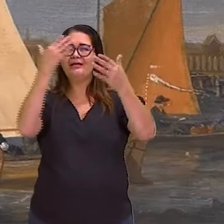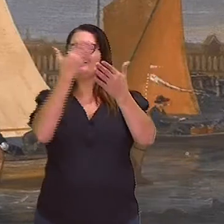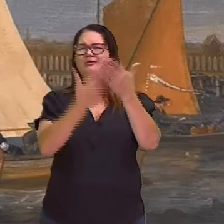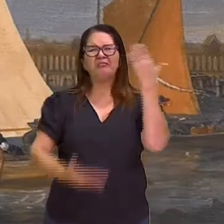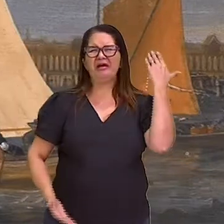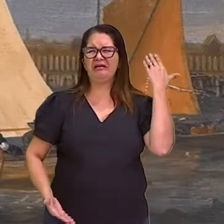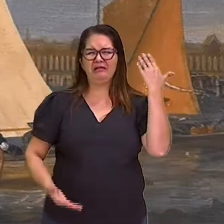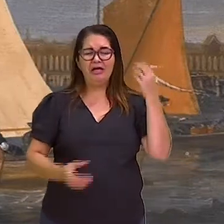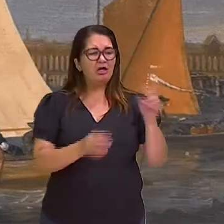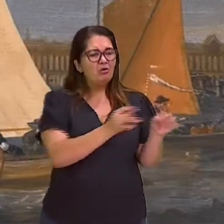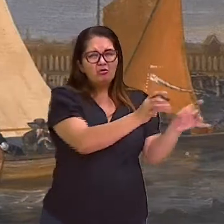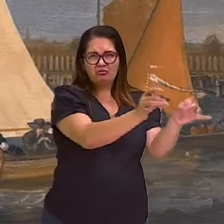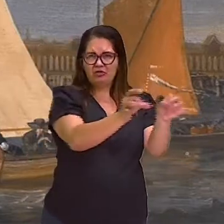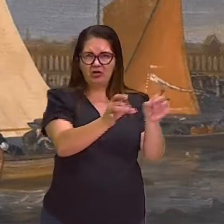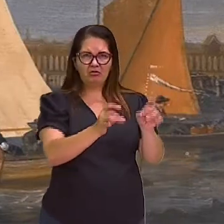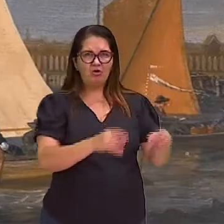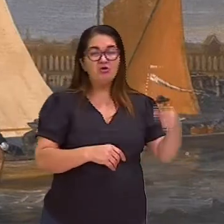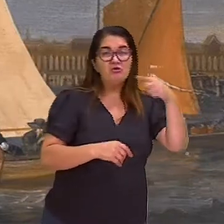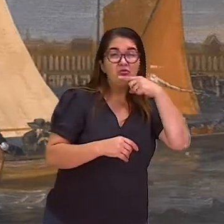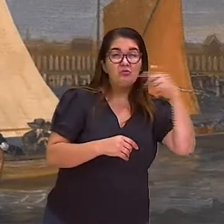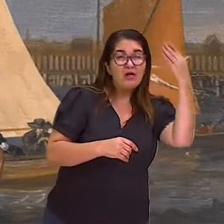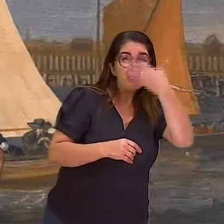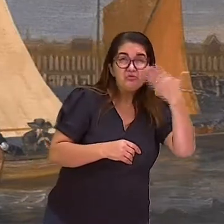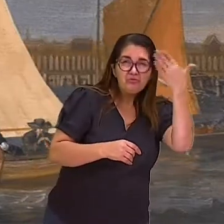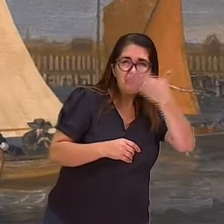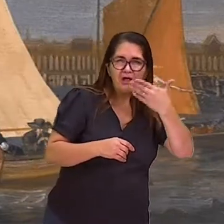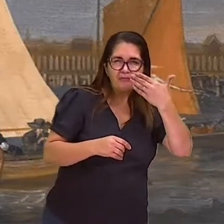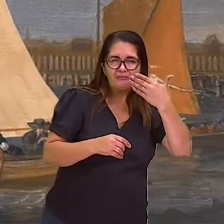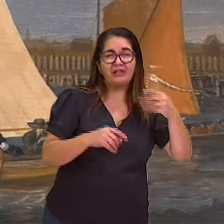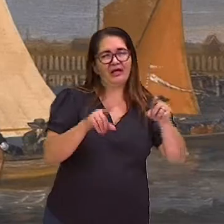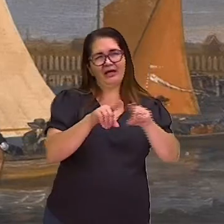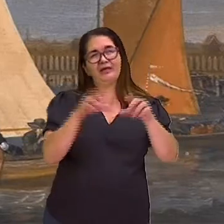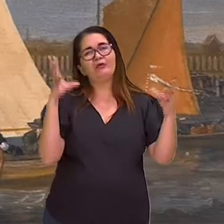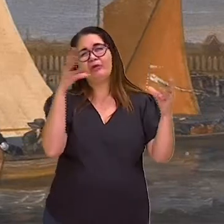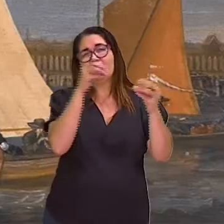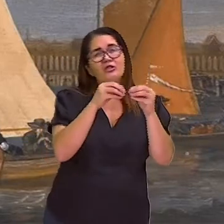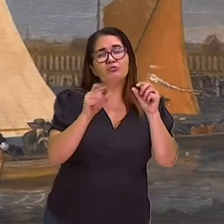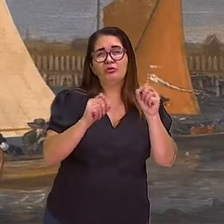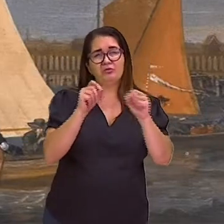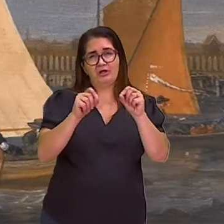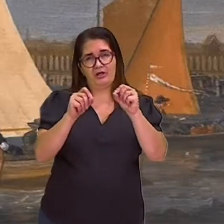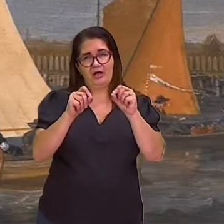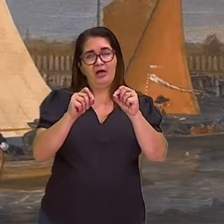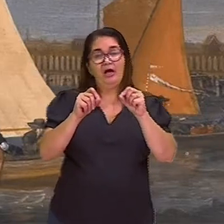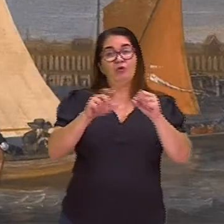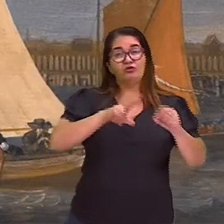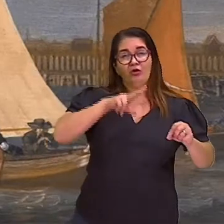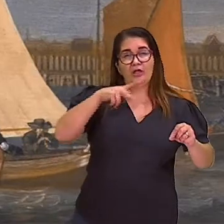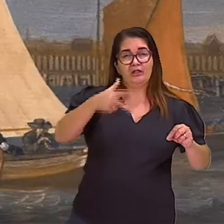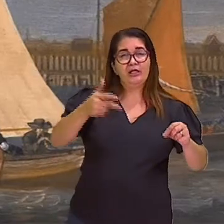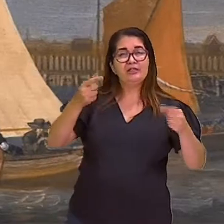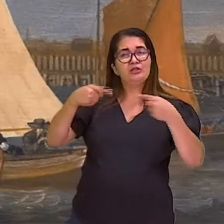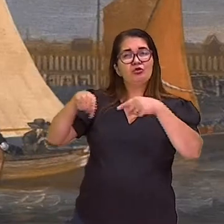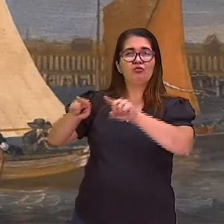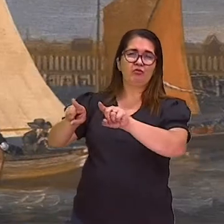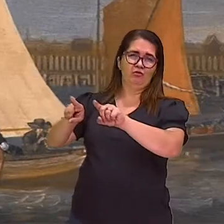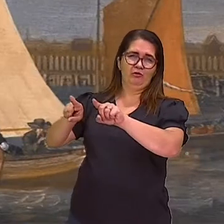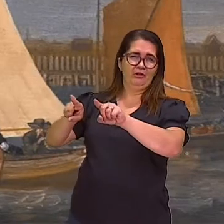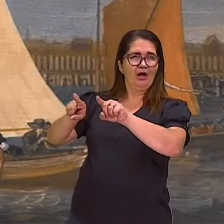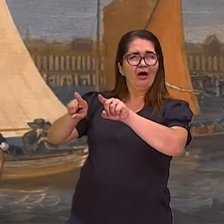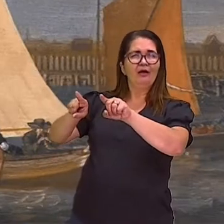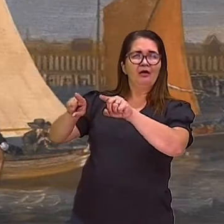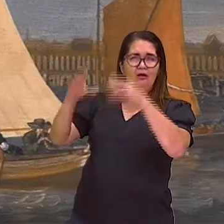negócio do açúcar e isso resultou em uma ação dos holandeses contra Portugal. Em 1595, os